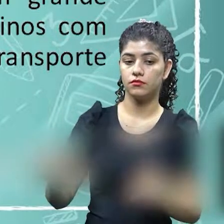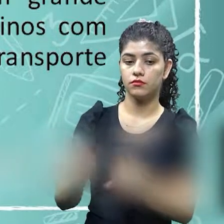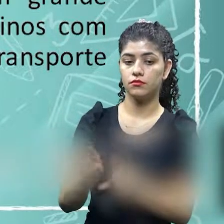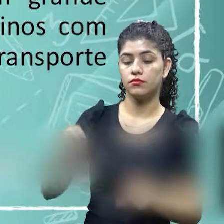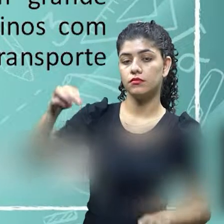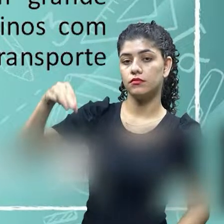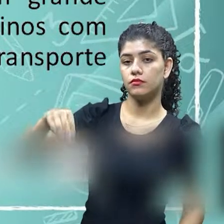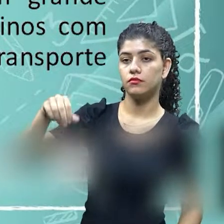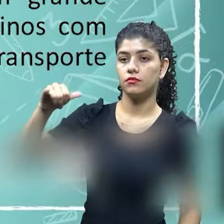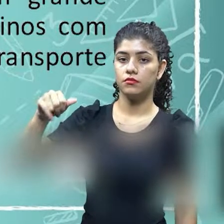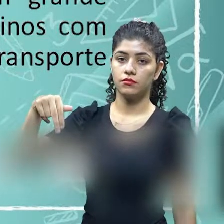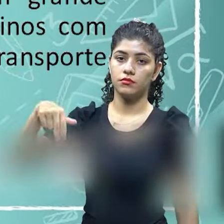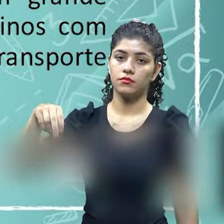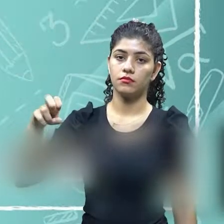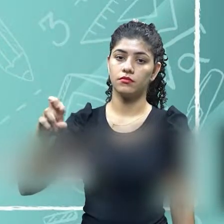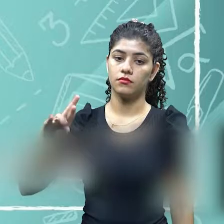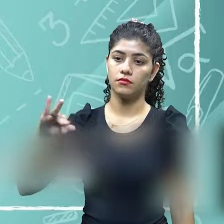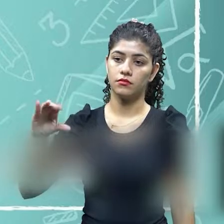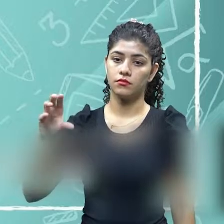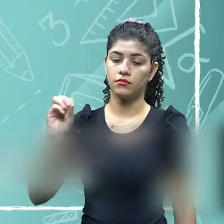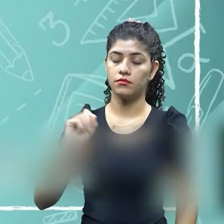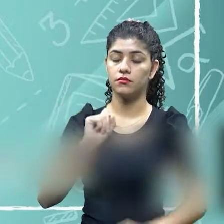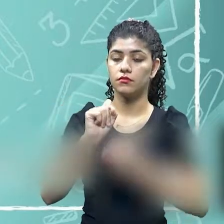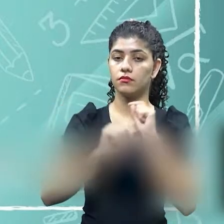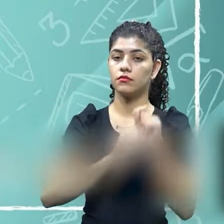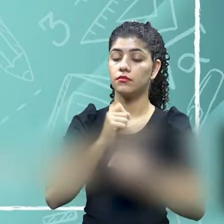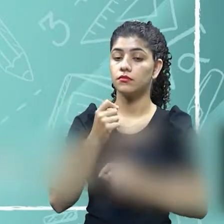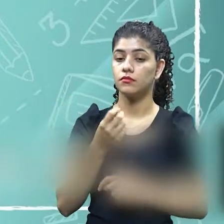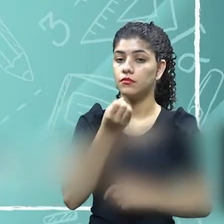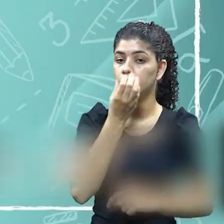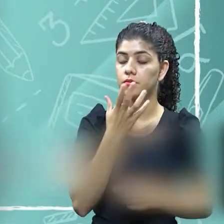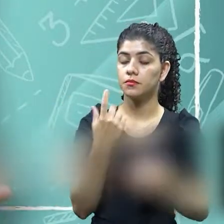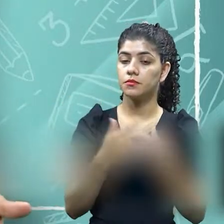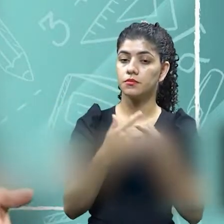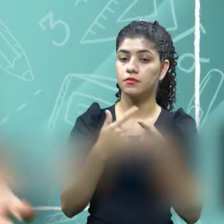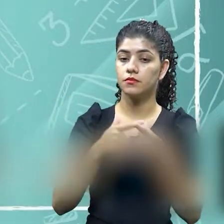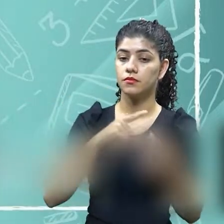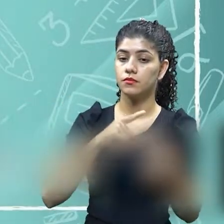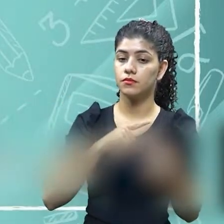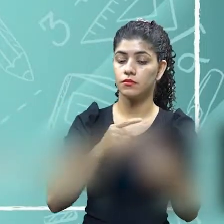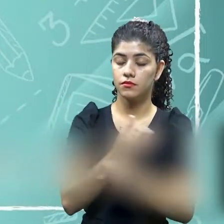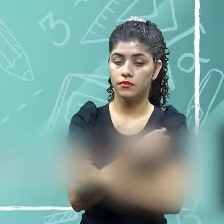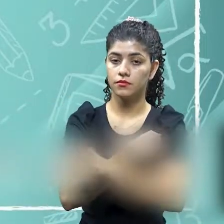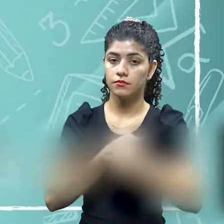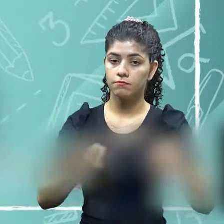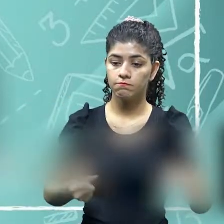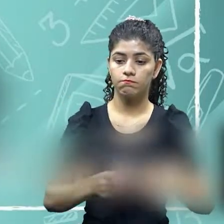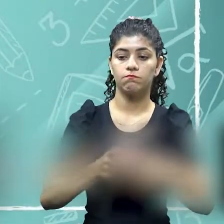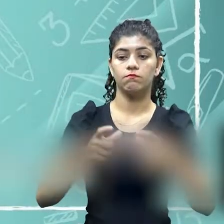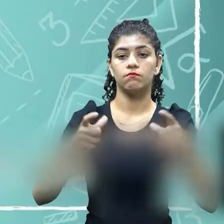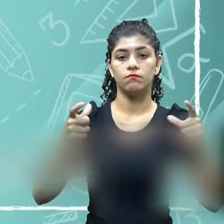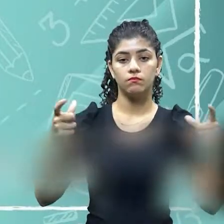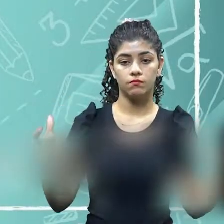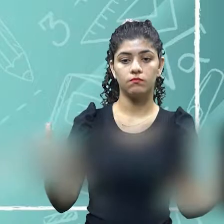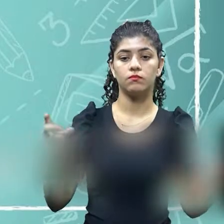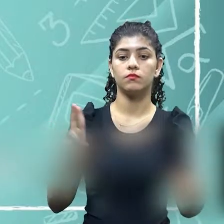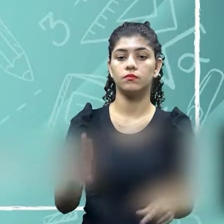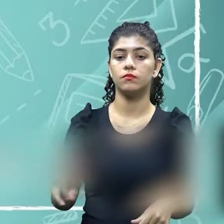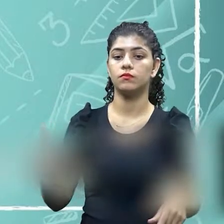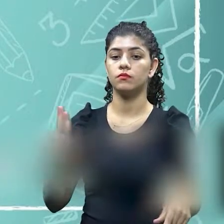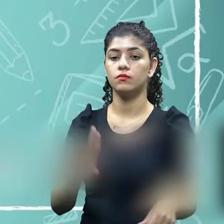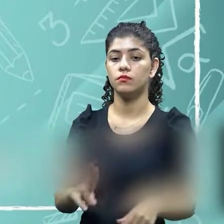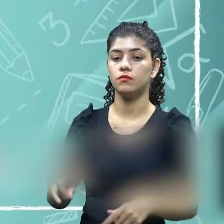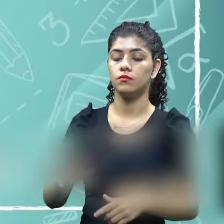muito utilizada para o transporte de minério. Então é bastante recomendado porque ele faz um transporte de grandes volumes,